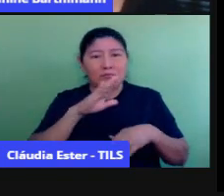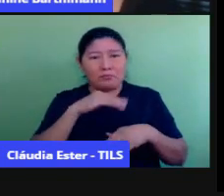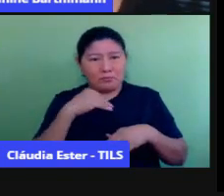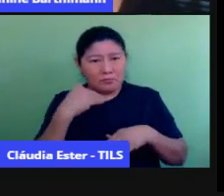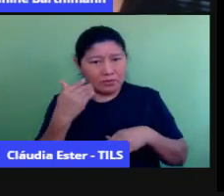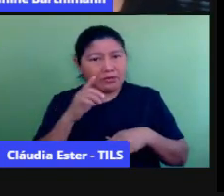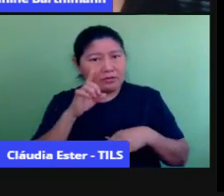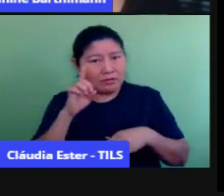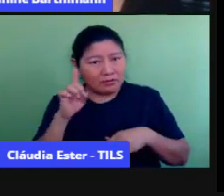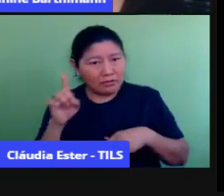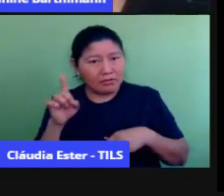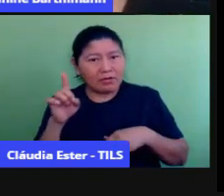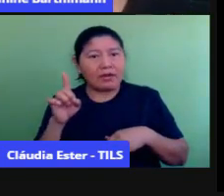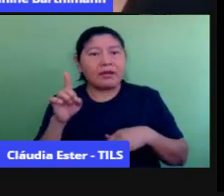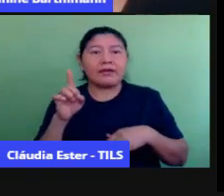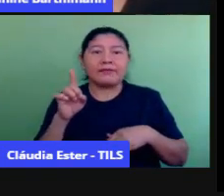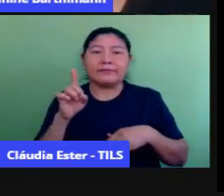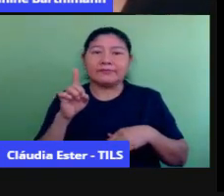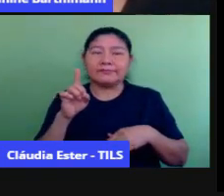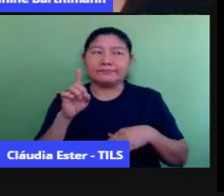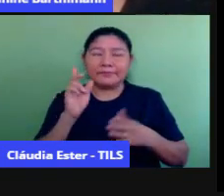né, morto, na verdade,